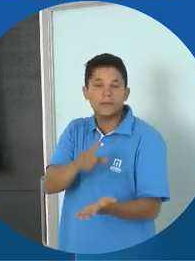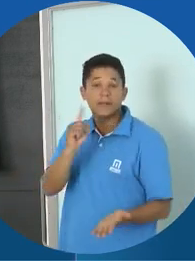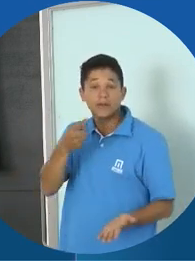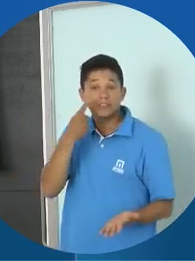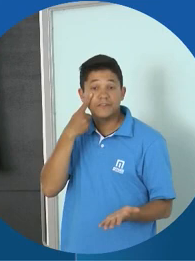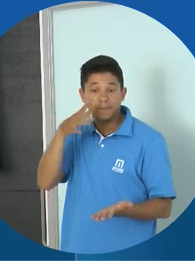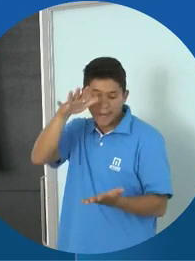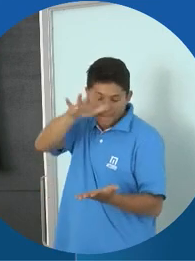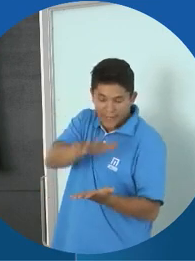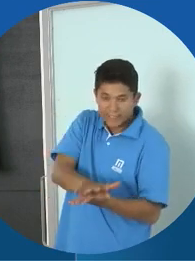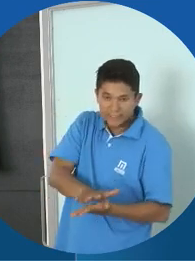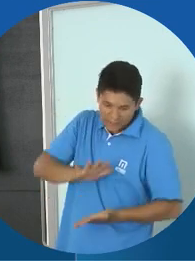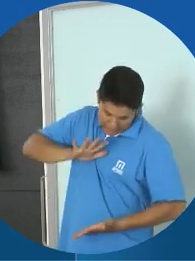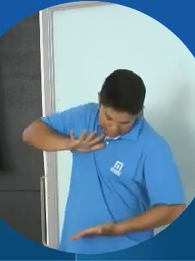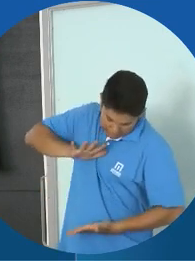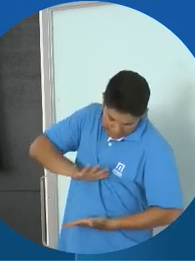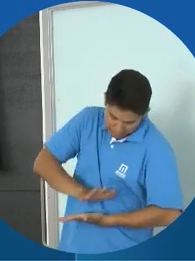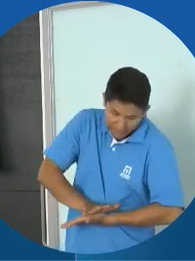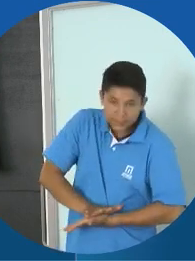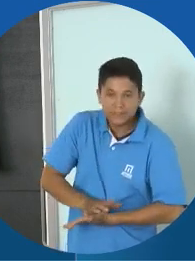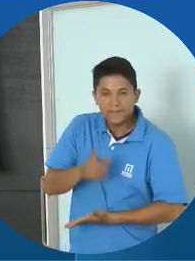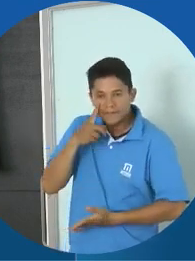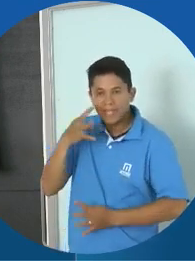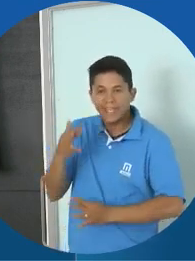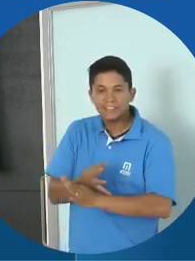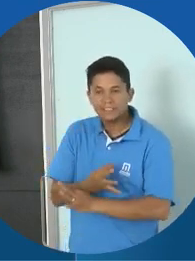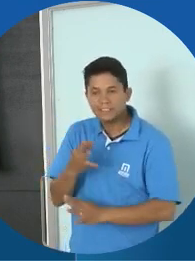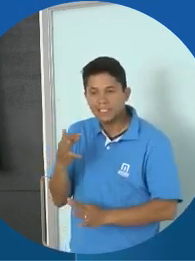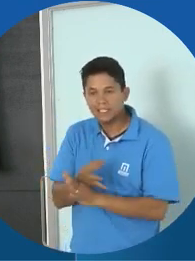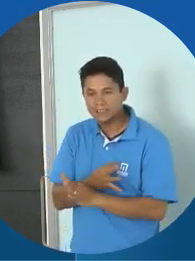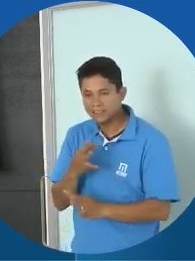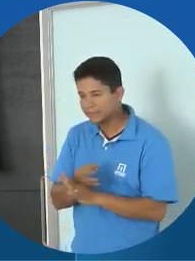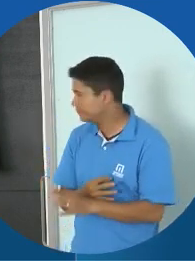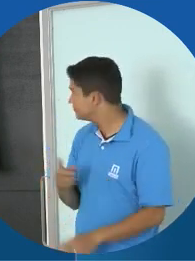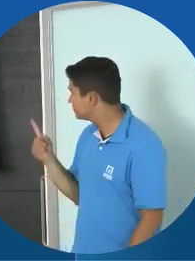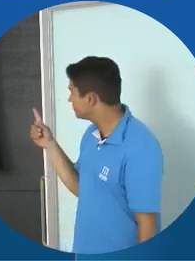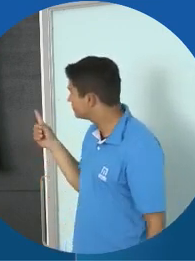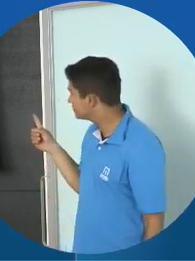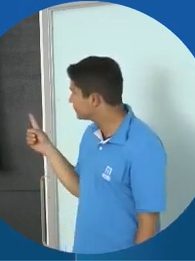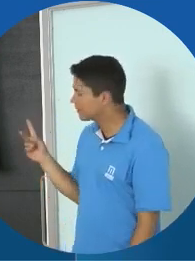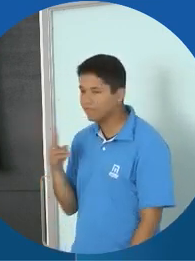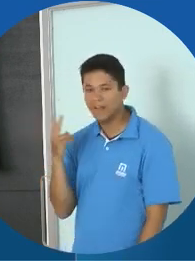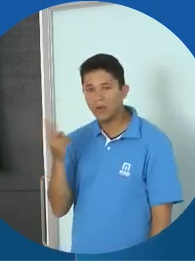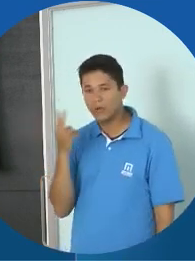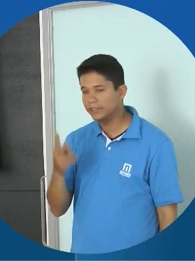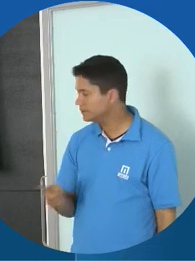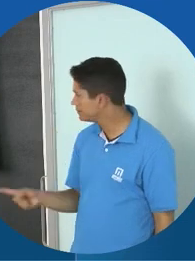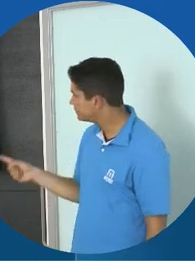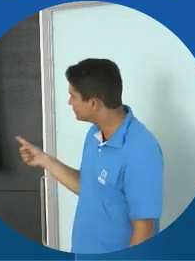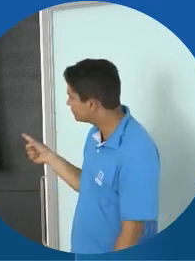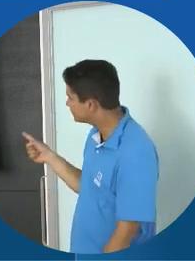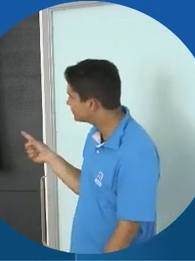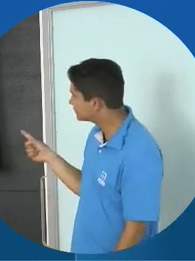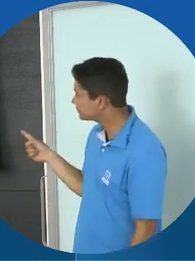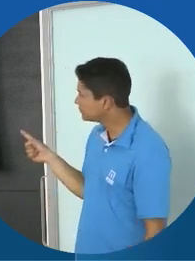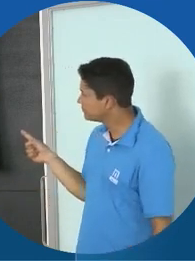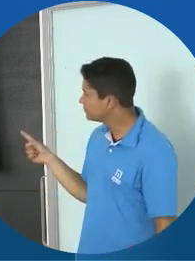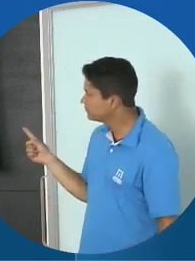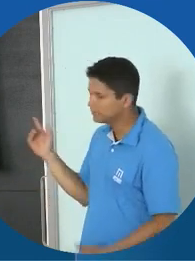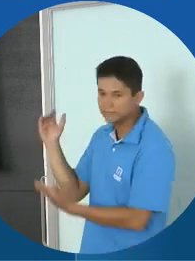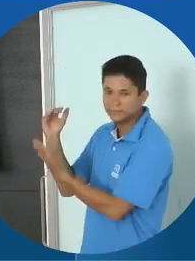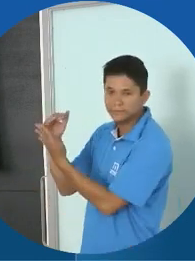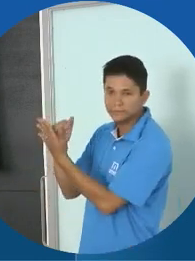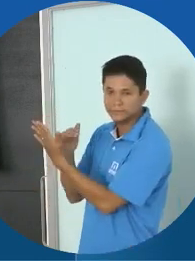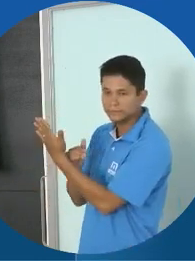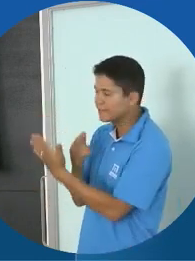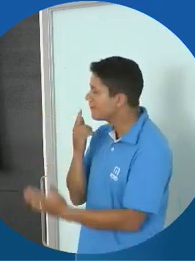à compressão. Aqui nós podemos ver que os valores aqui geram em torno de 0,04, 0,1